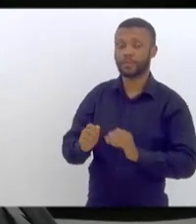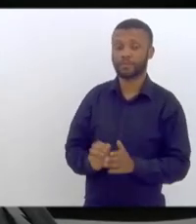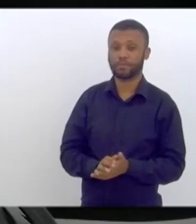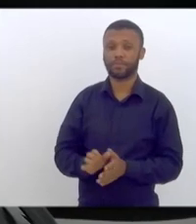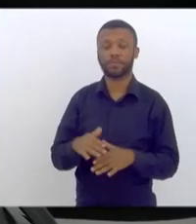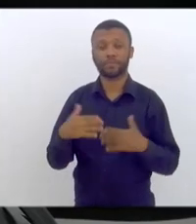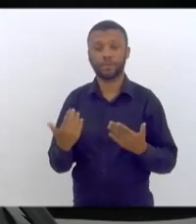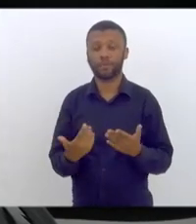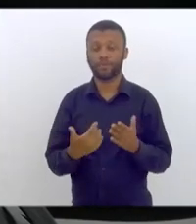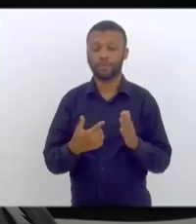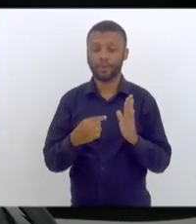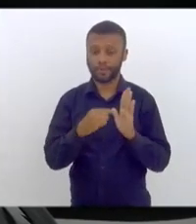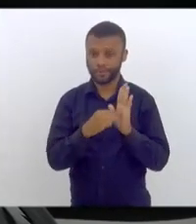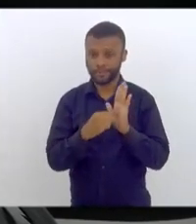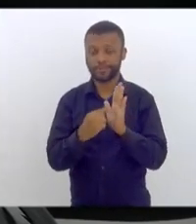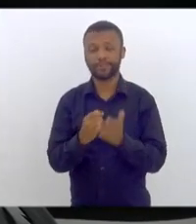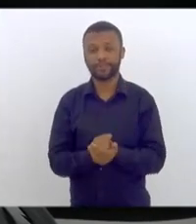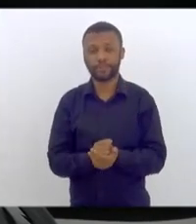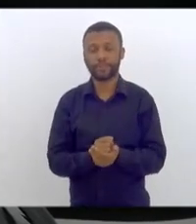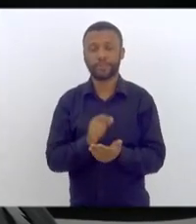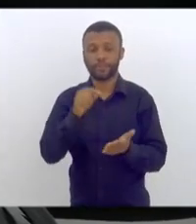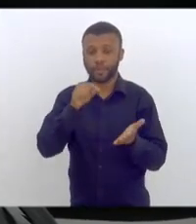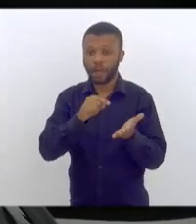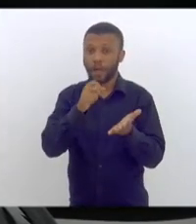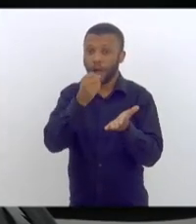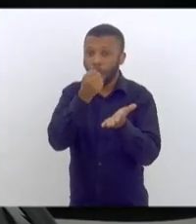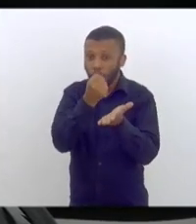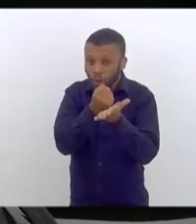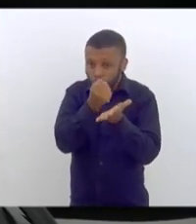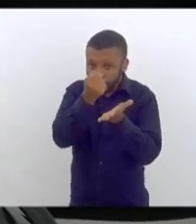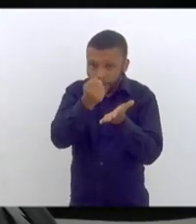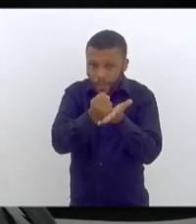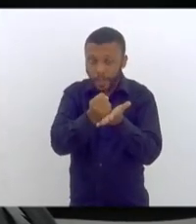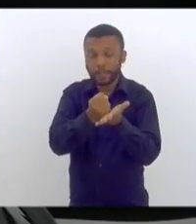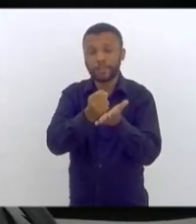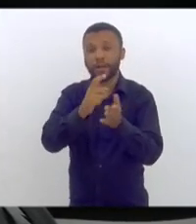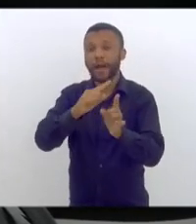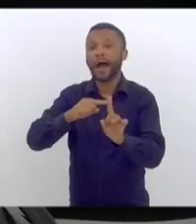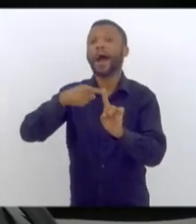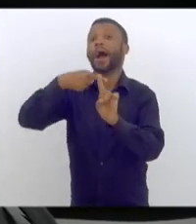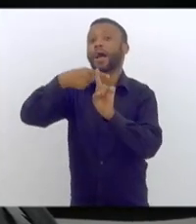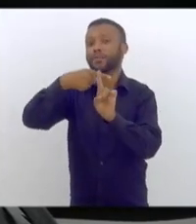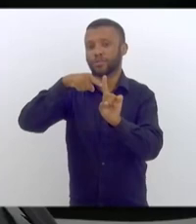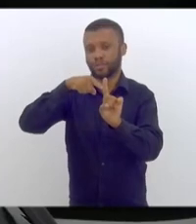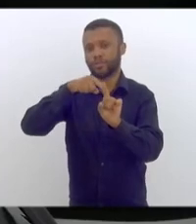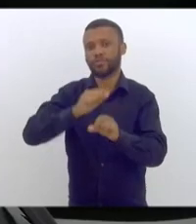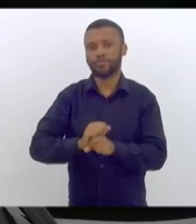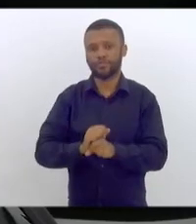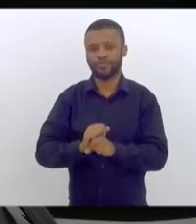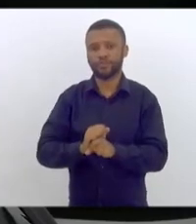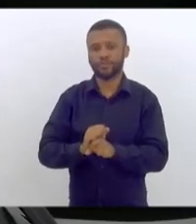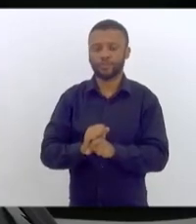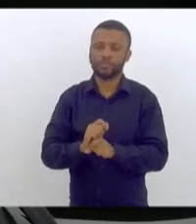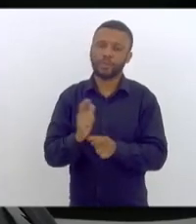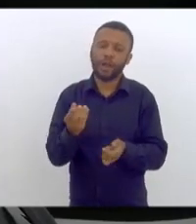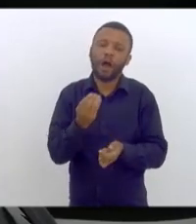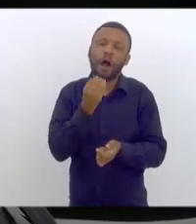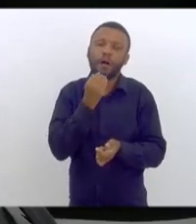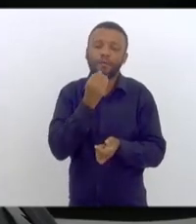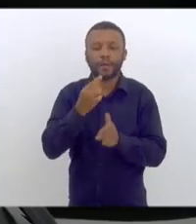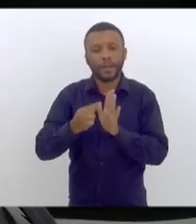dessa expressão através de celebração de termo auditivo operacionalmente ela gera uma um entrave burocrático um pouco